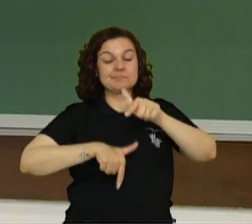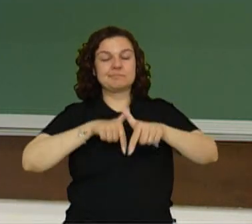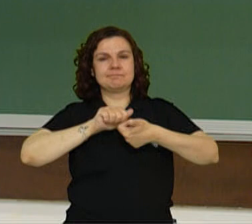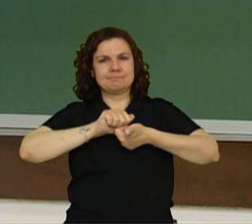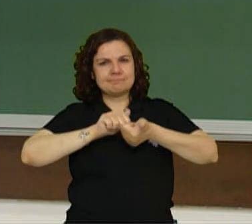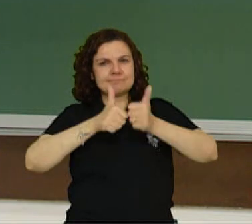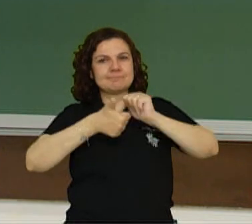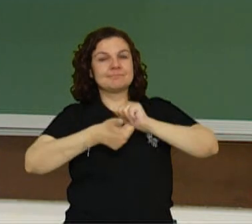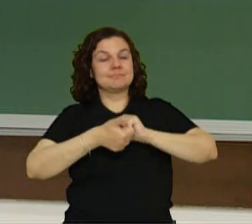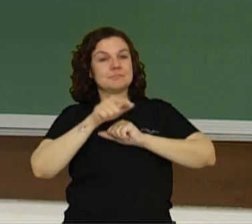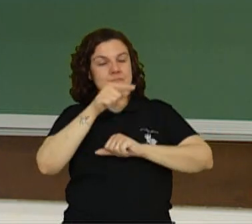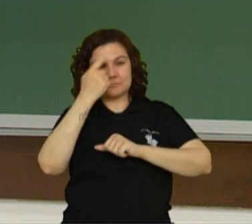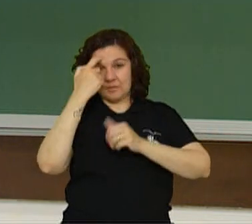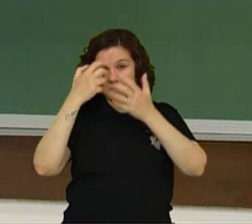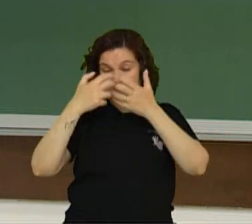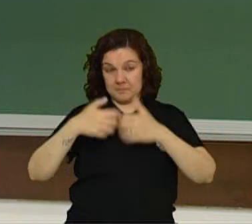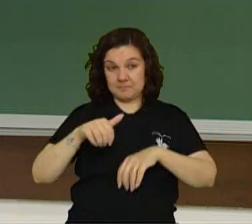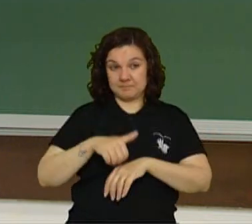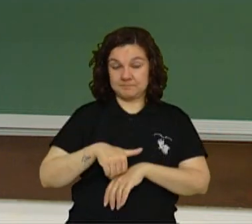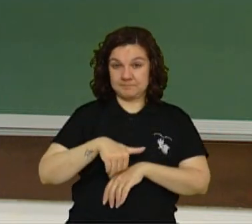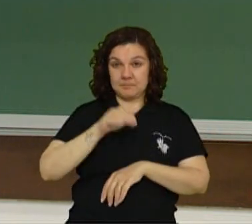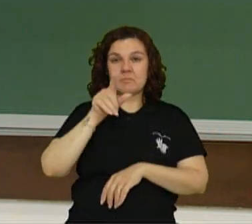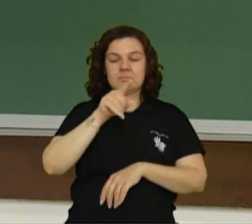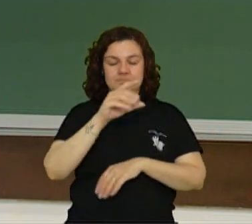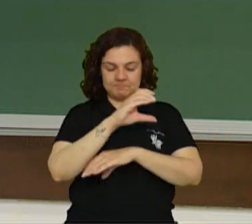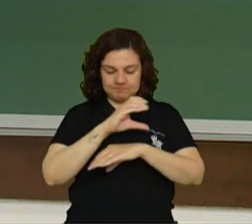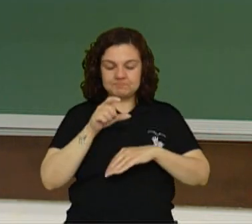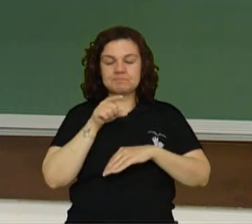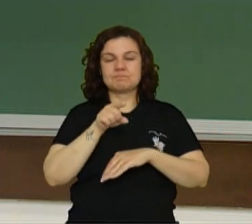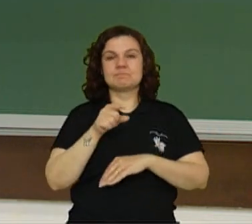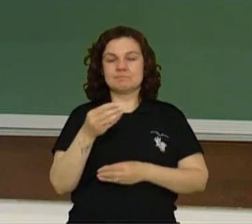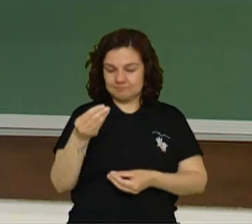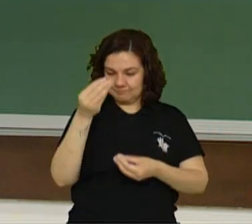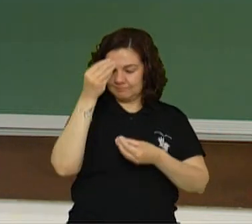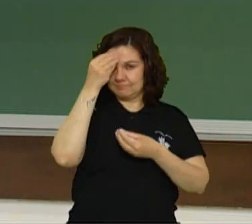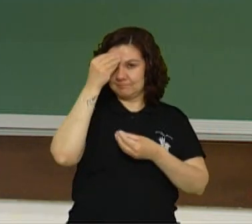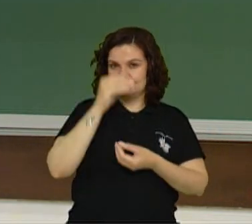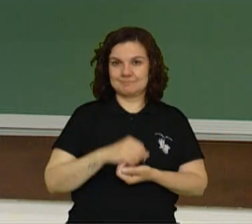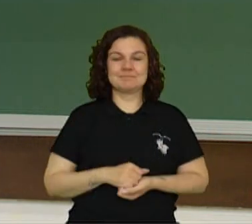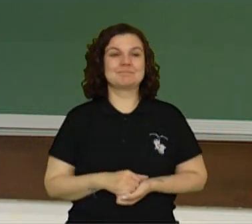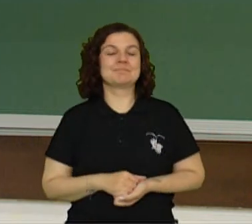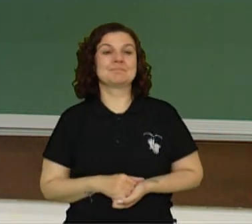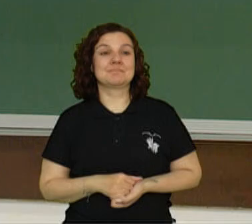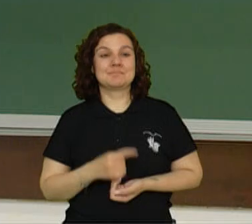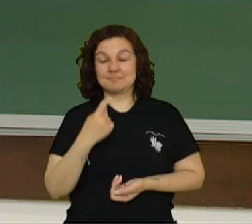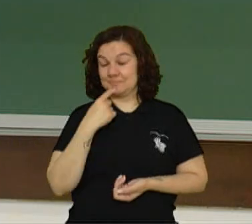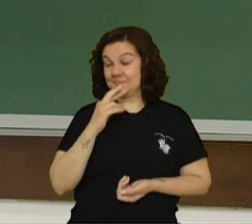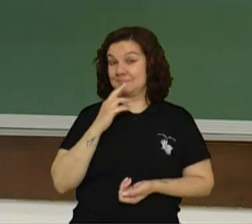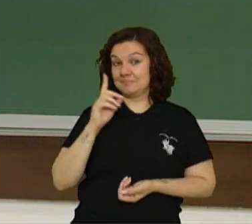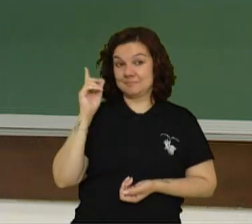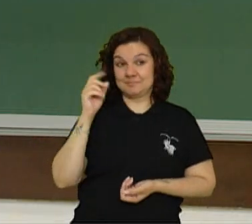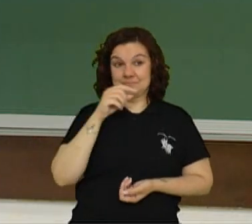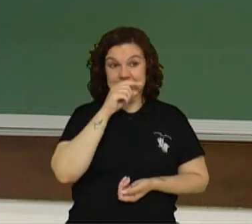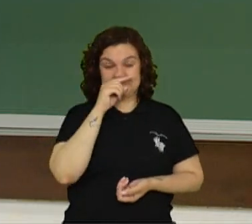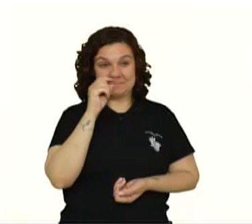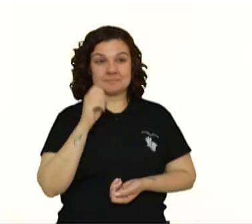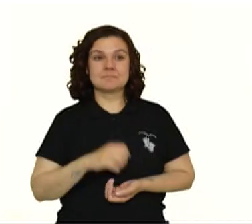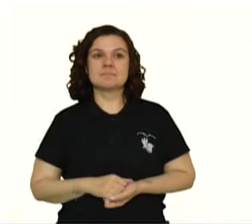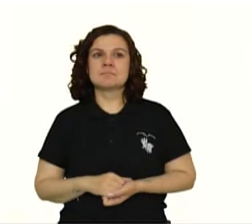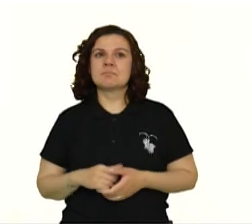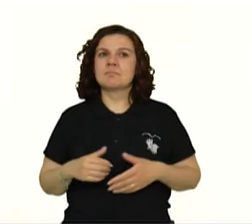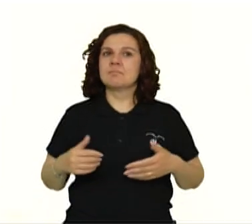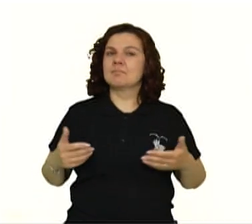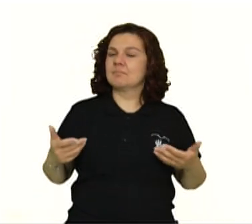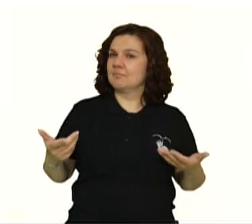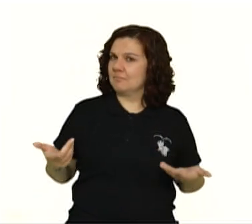né? Então você vai precisar pensar um pouquinho mais. Mas confie em você, está tudo dentro da sua cabecinha. Vamos para a resposta. Como